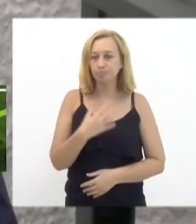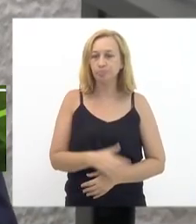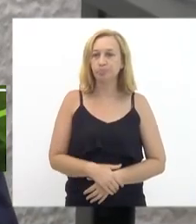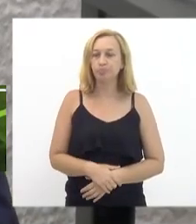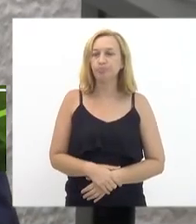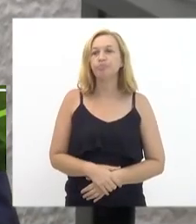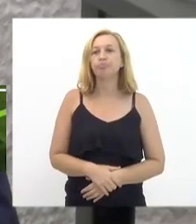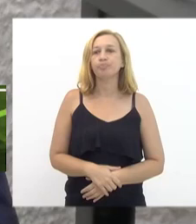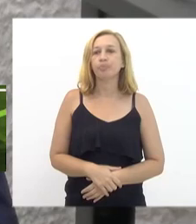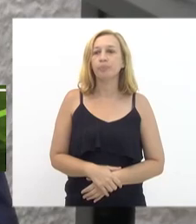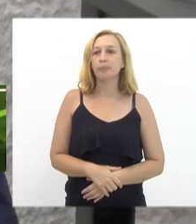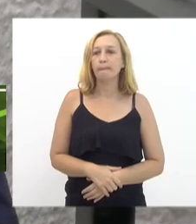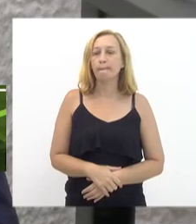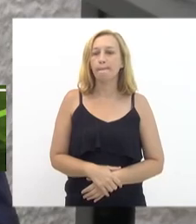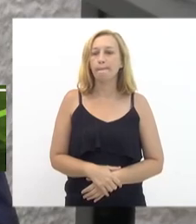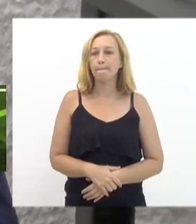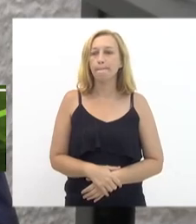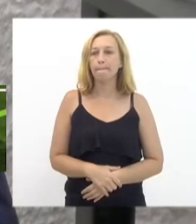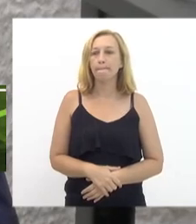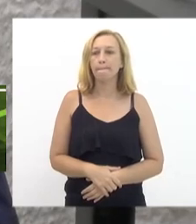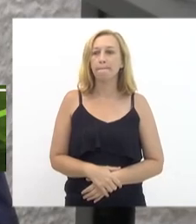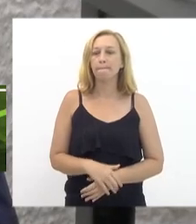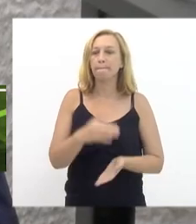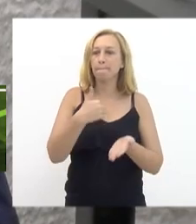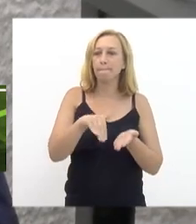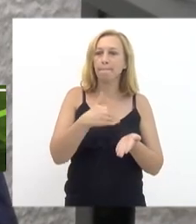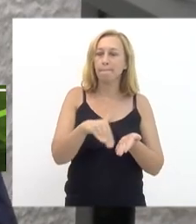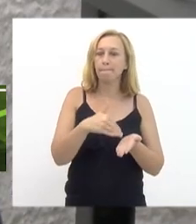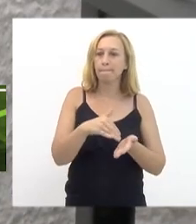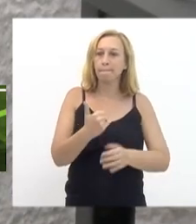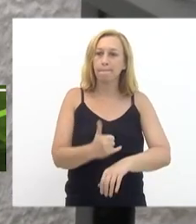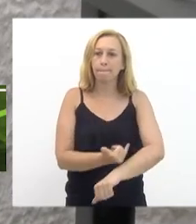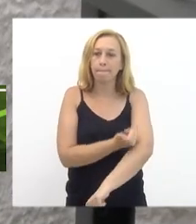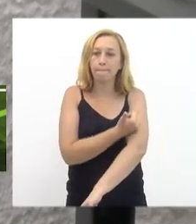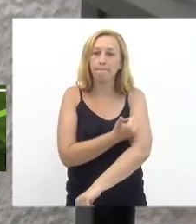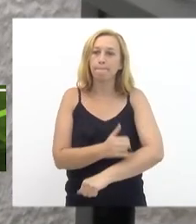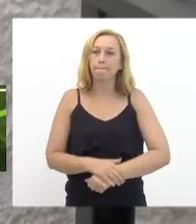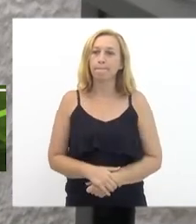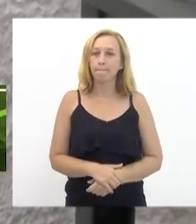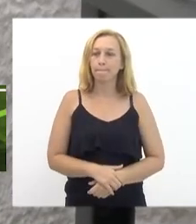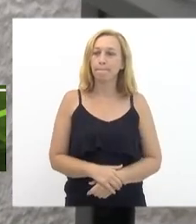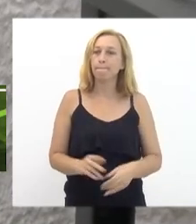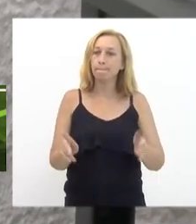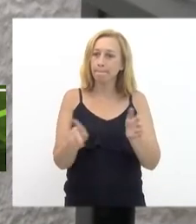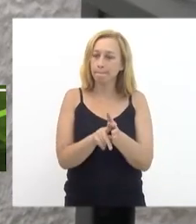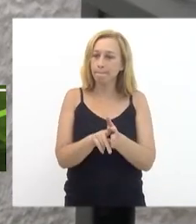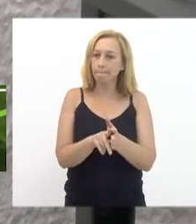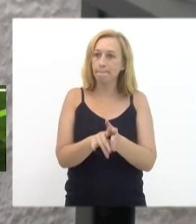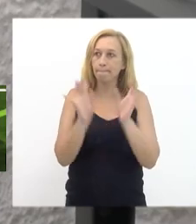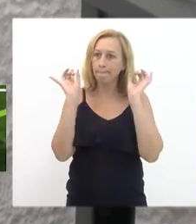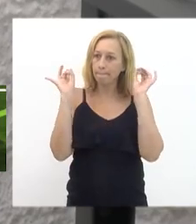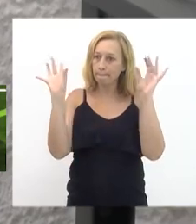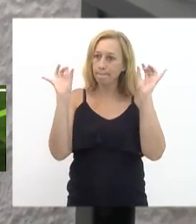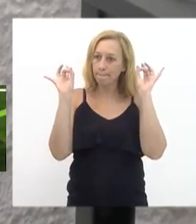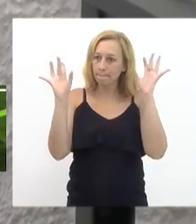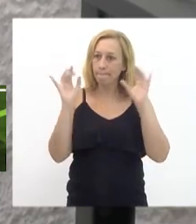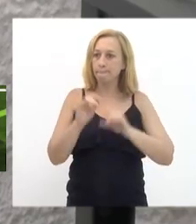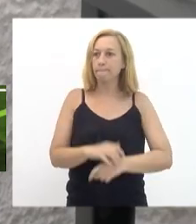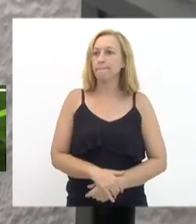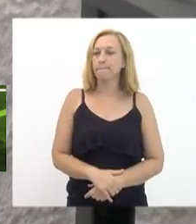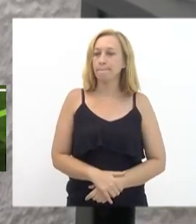além disso aí a secretaria de infraestrutura Ela tem os projetos especiais